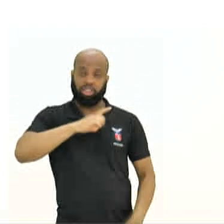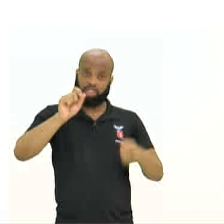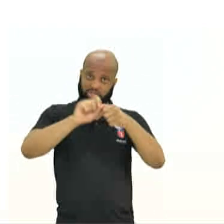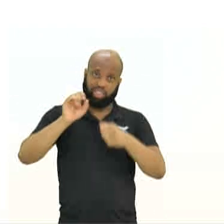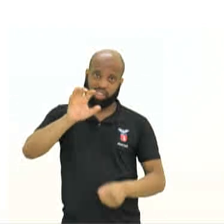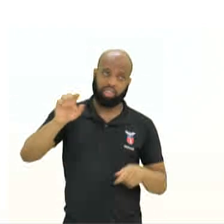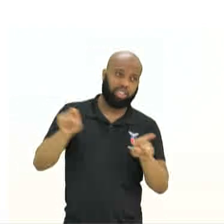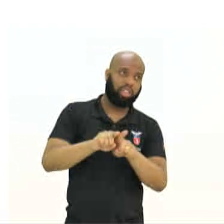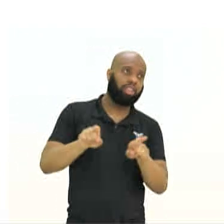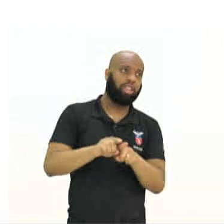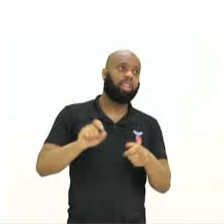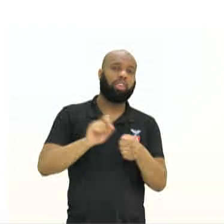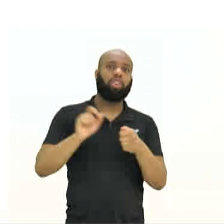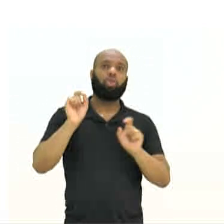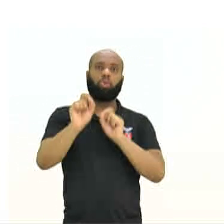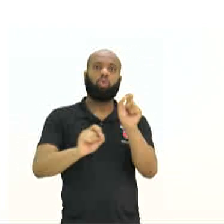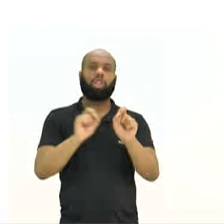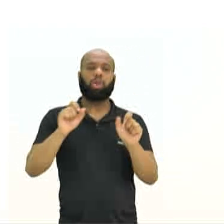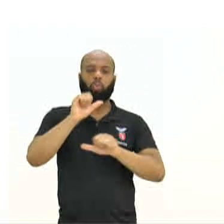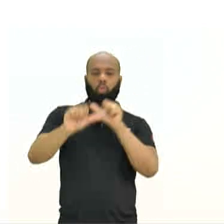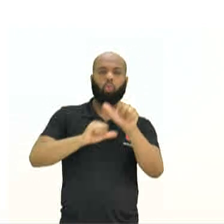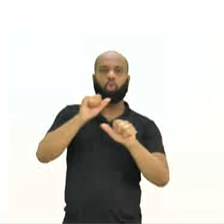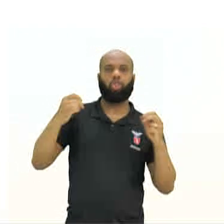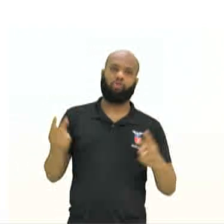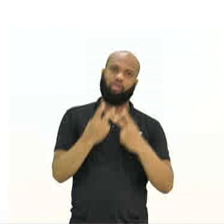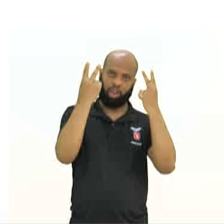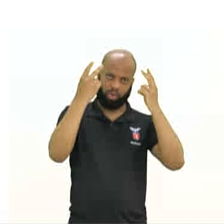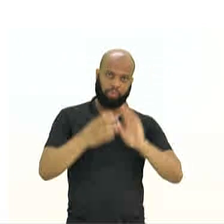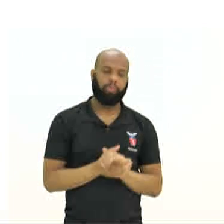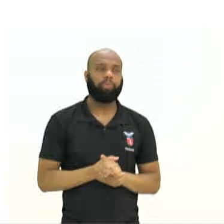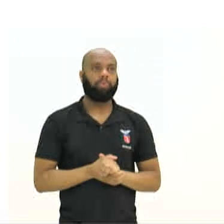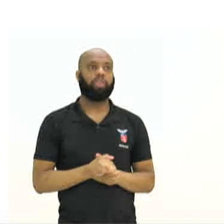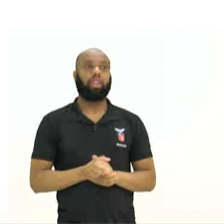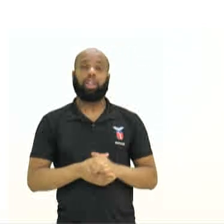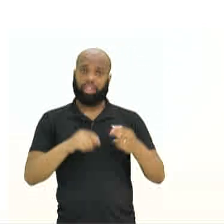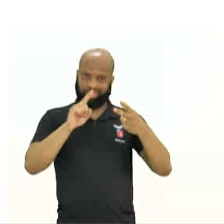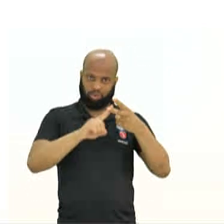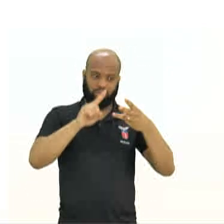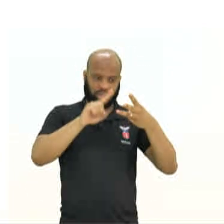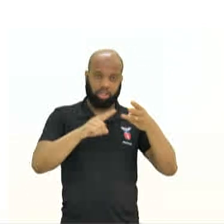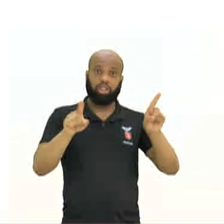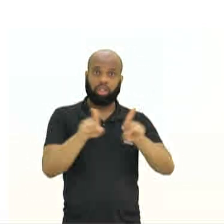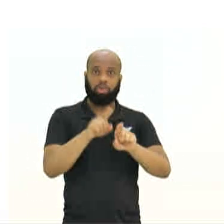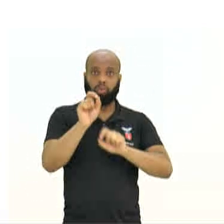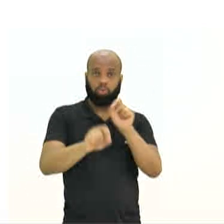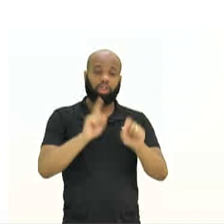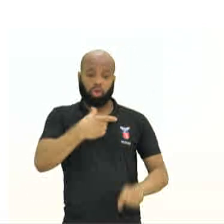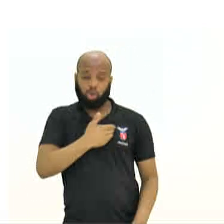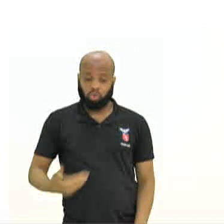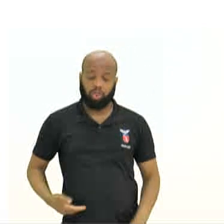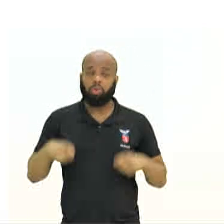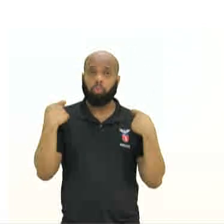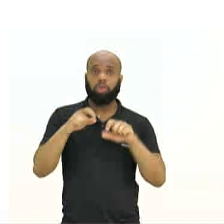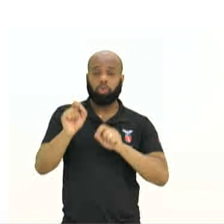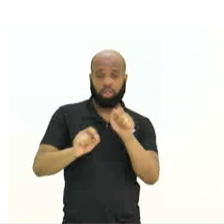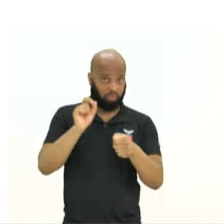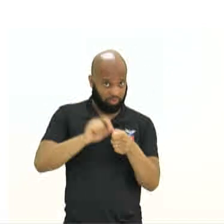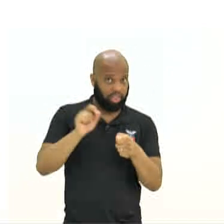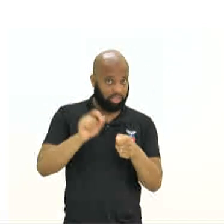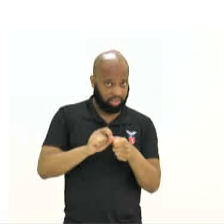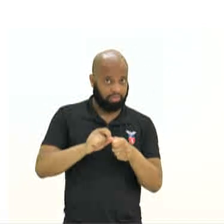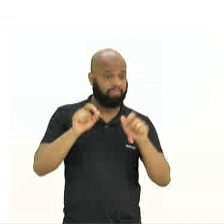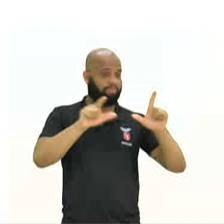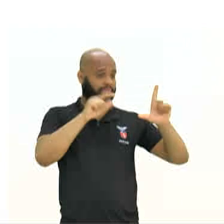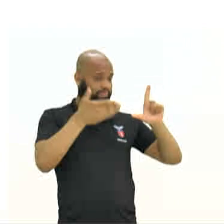fazia isso, né? Que inverteu os valores. Na segunda e na terceira proposta, é o poder público que precisa realizar,